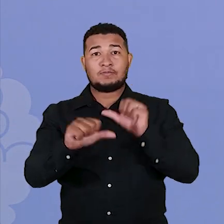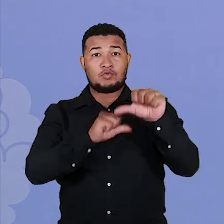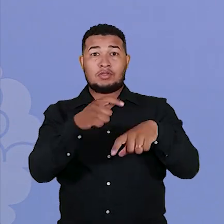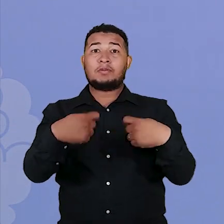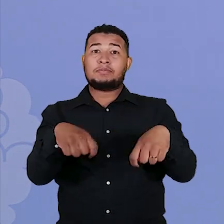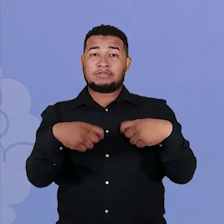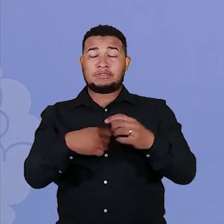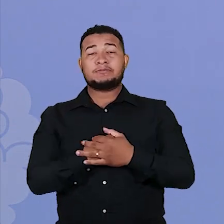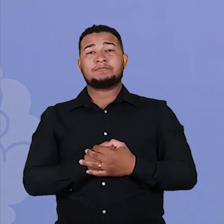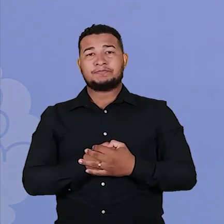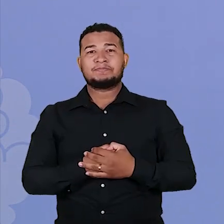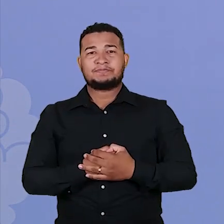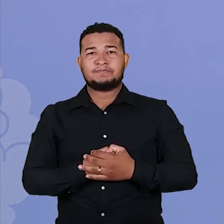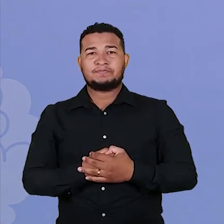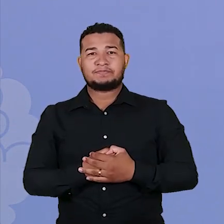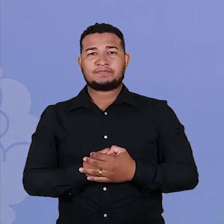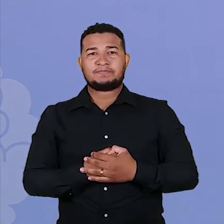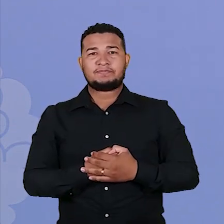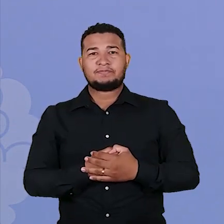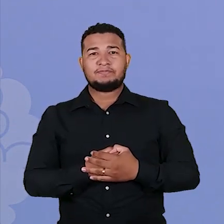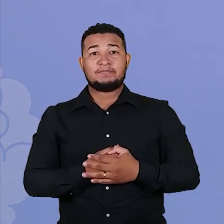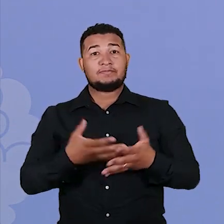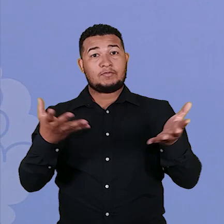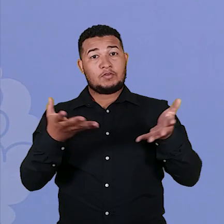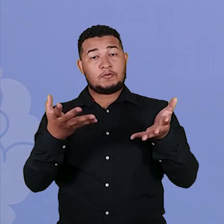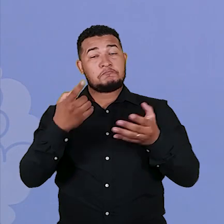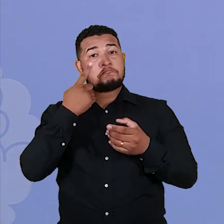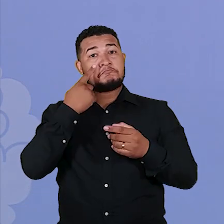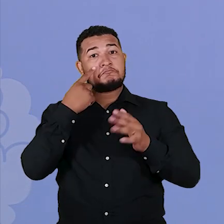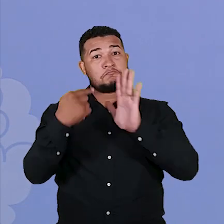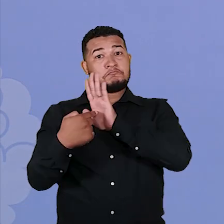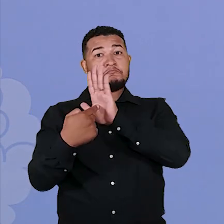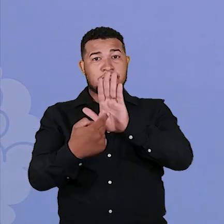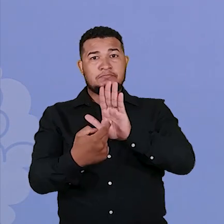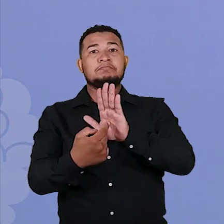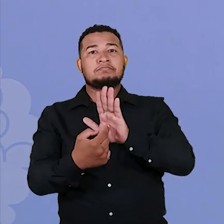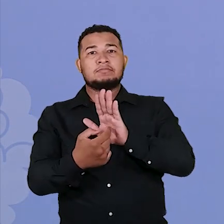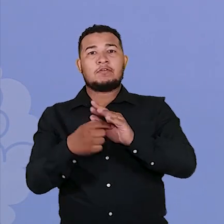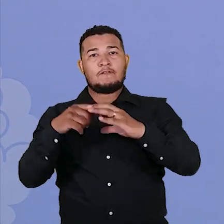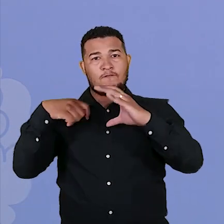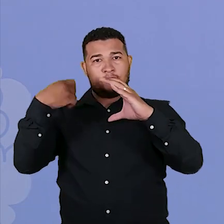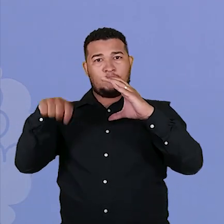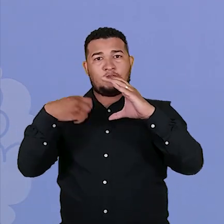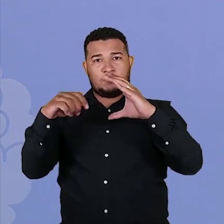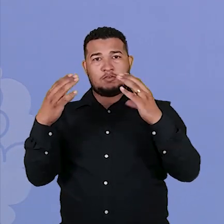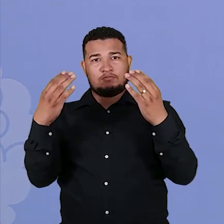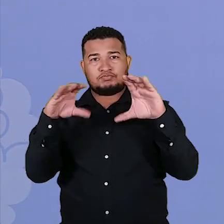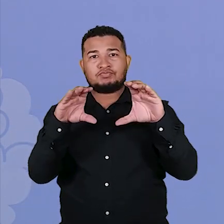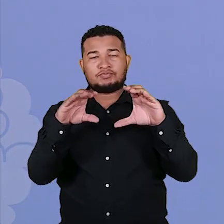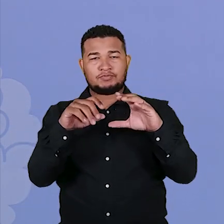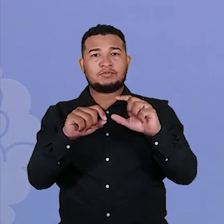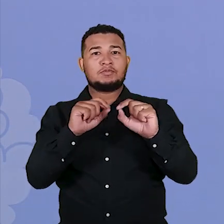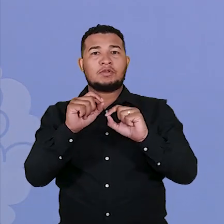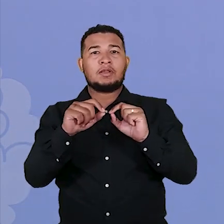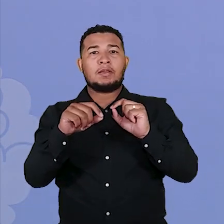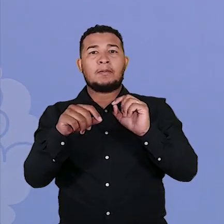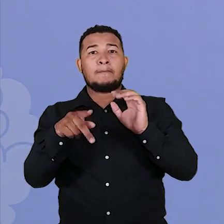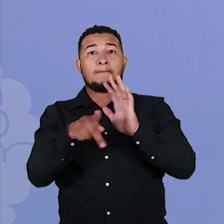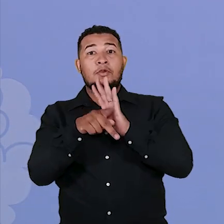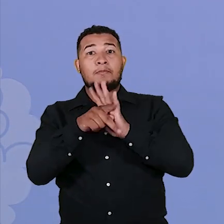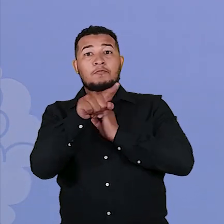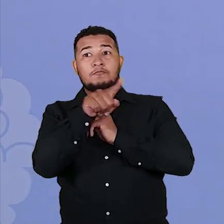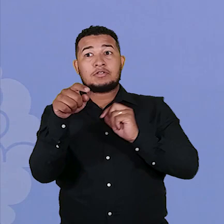corpo beleza agora vou colocar aqui para vocês um vídeo é